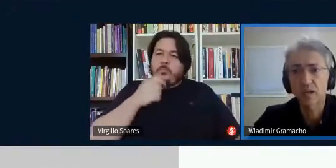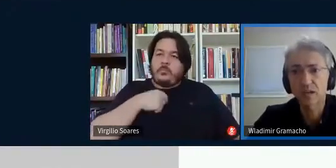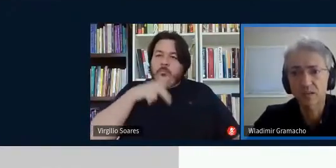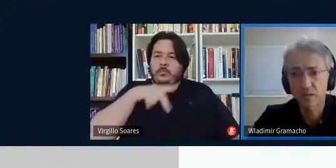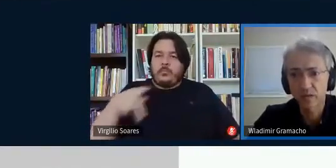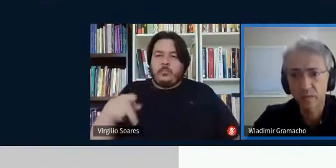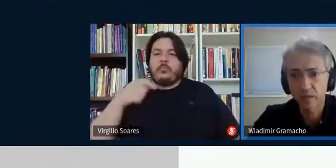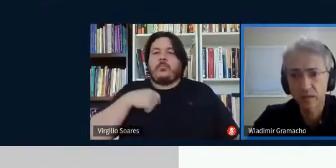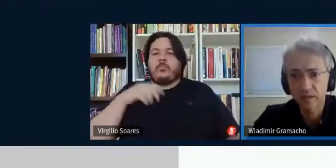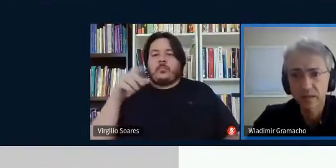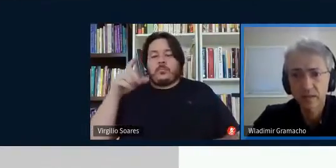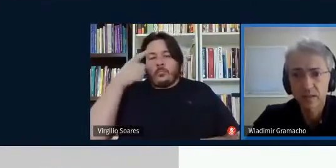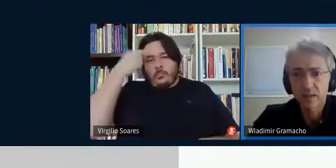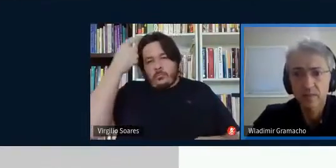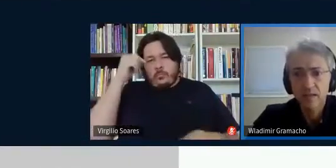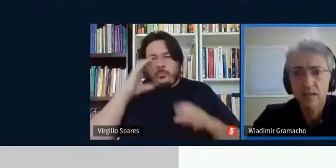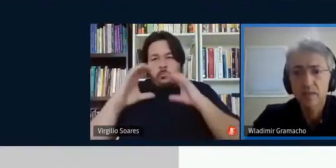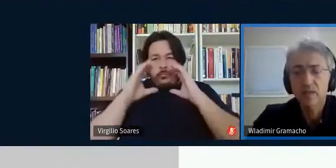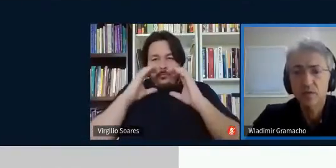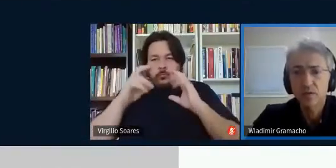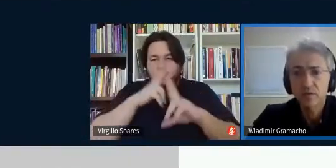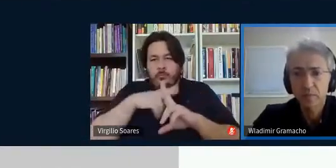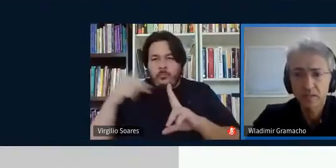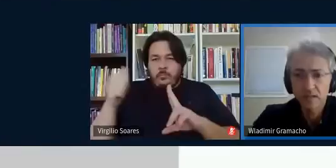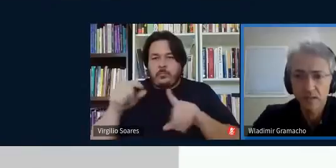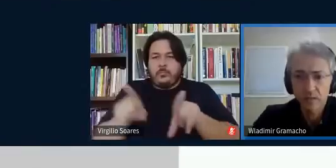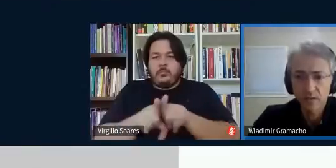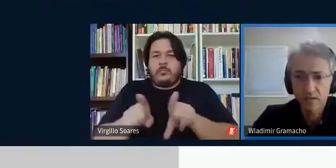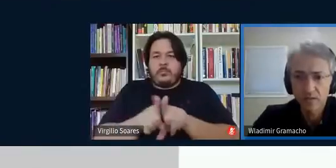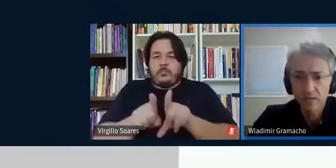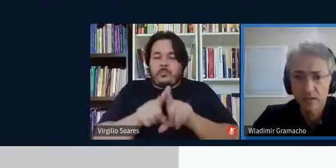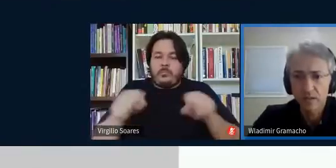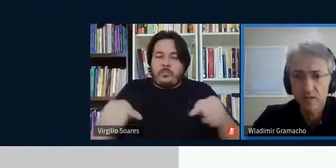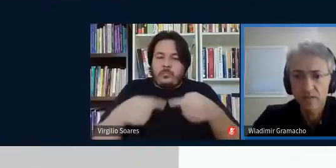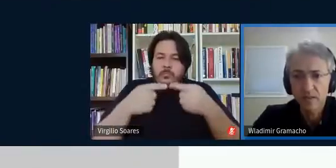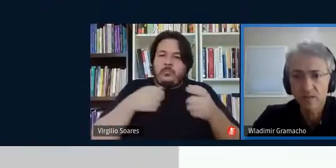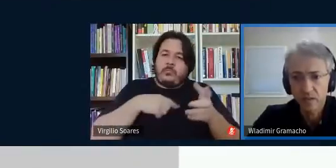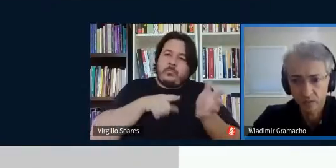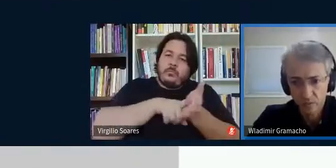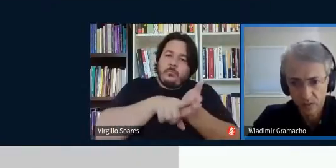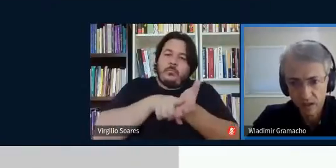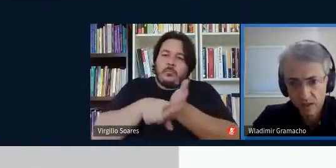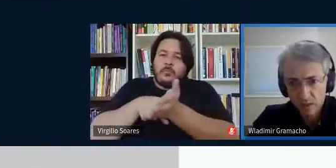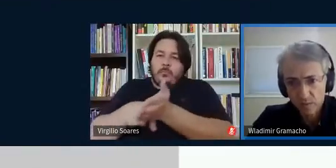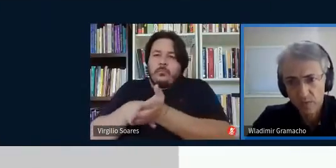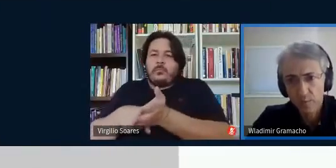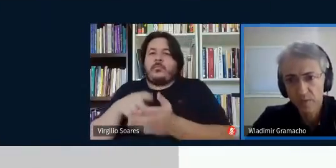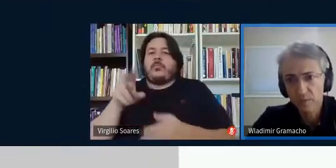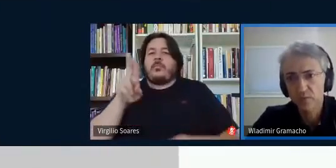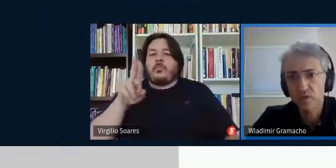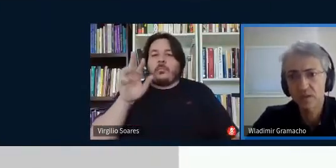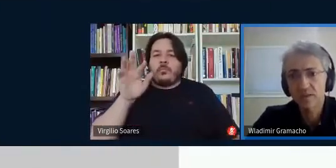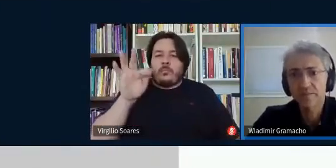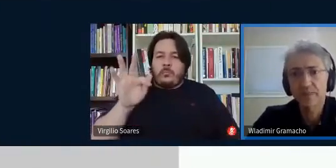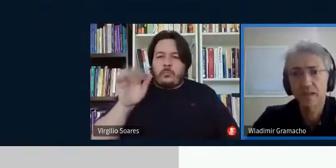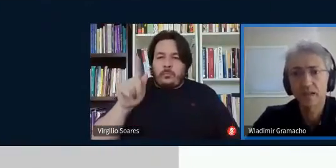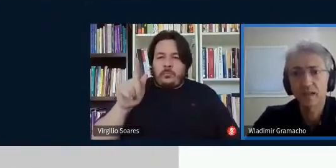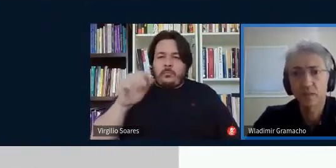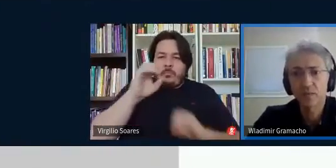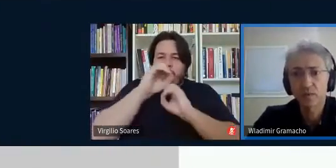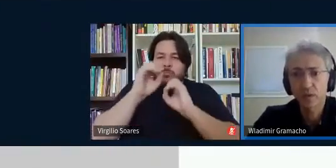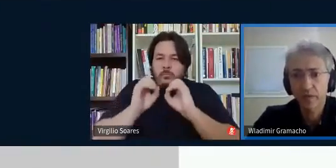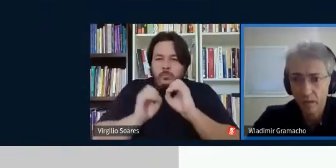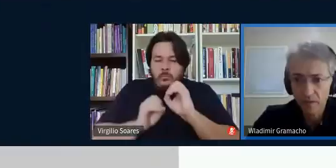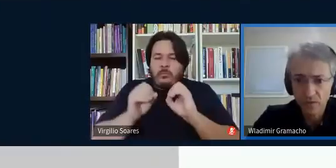de Comunicação da UNB, mas que também envolve pesquisadores da Universidade Federal de Goiás, que é o professor Pedro Gondim,